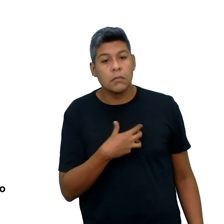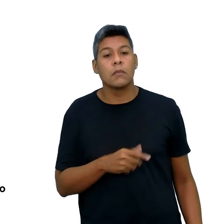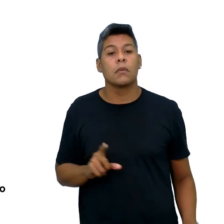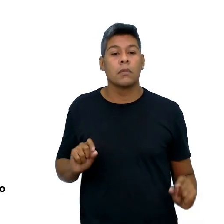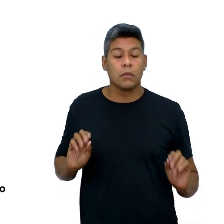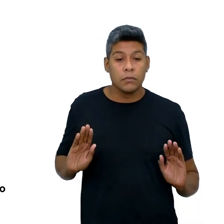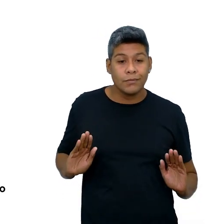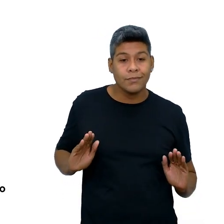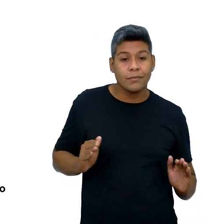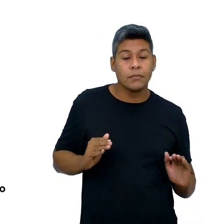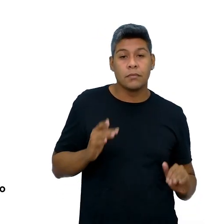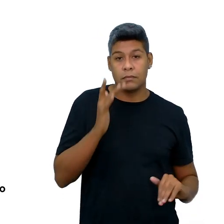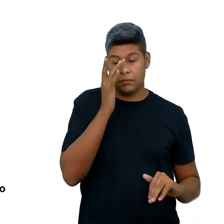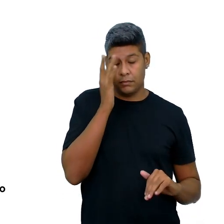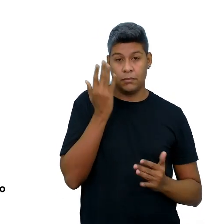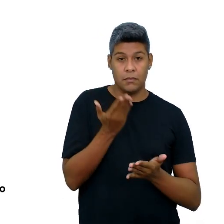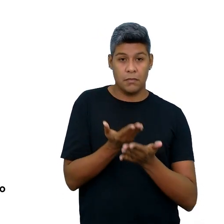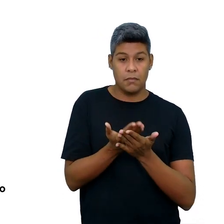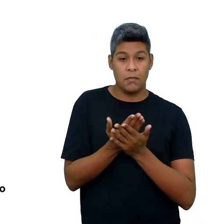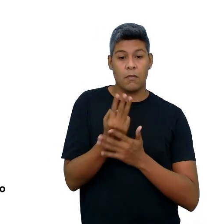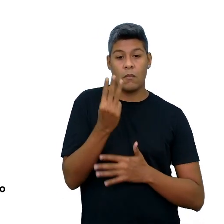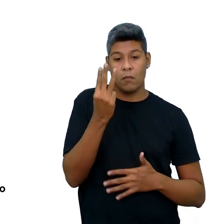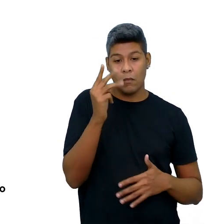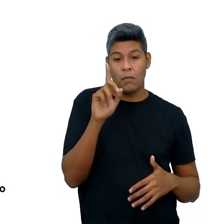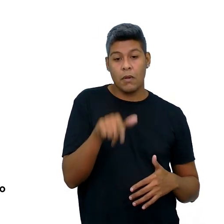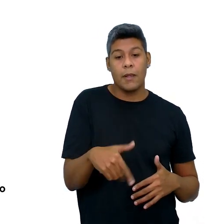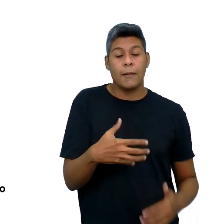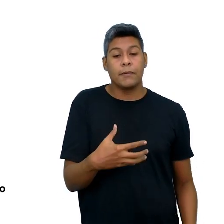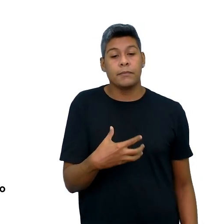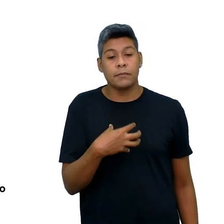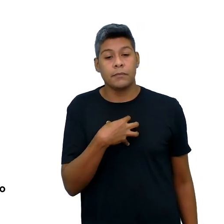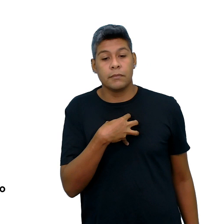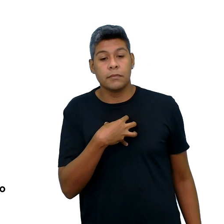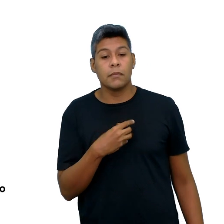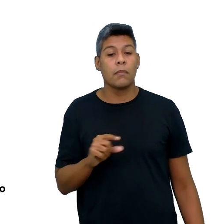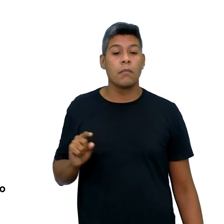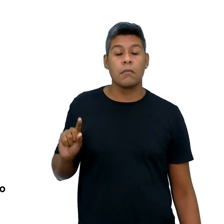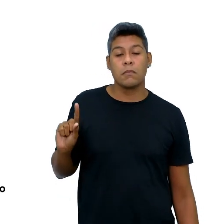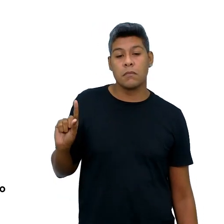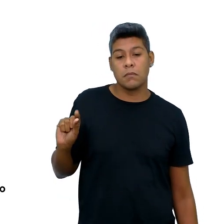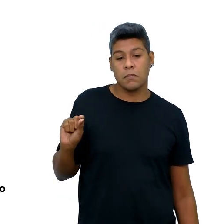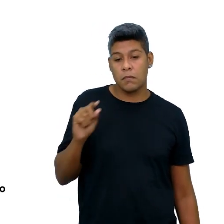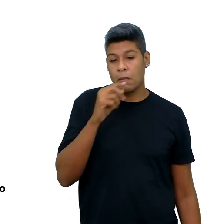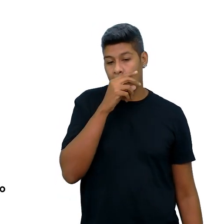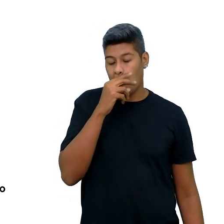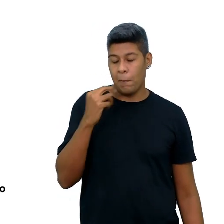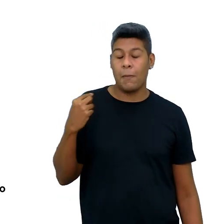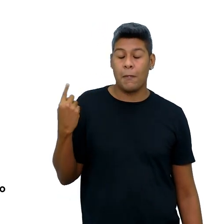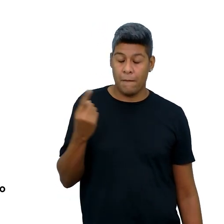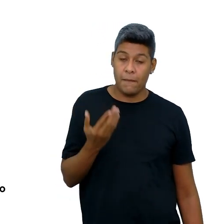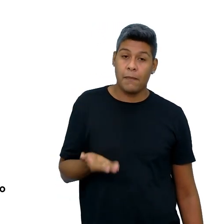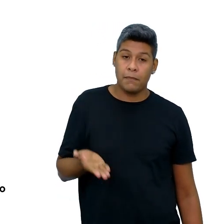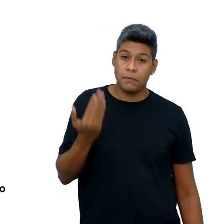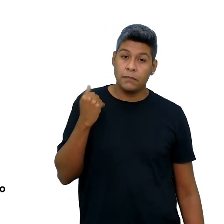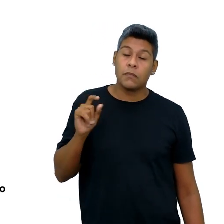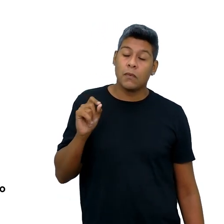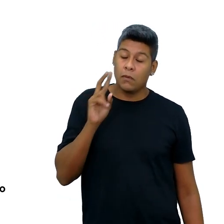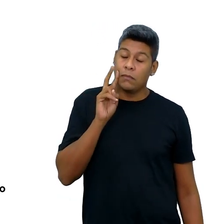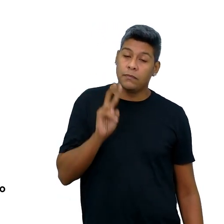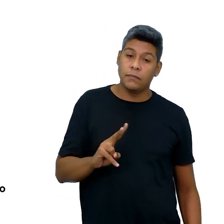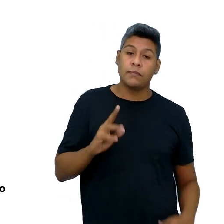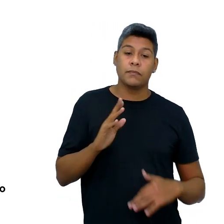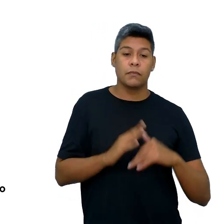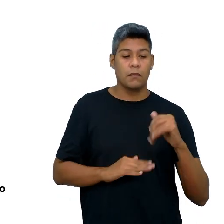chocar o leitor. Então, a aula 3, causando impacto, né, Nós vamos, a partir dela, rever